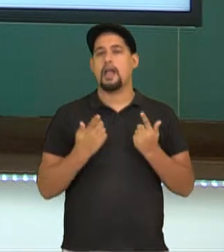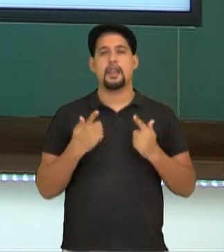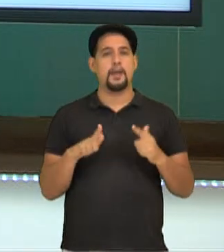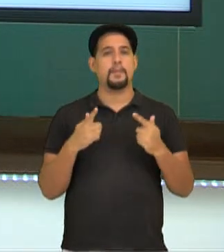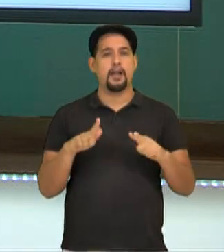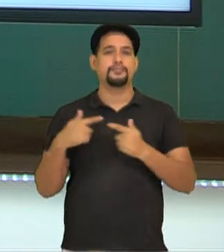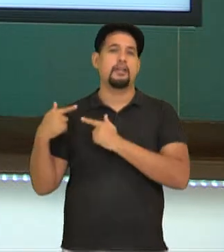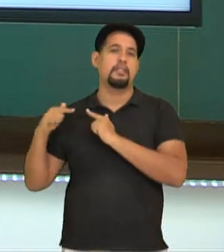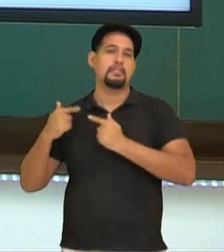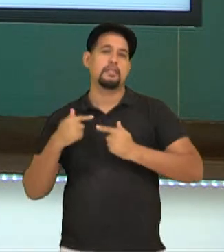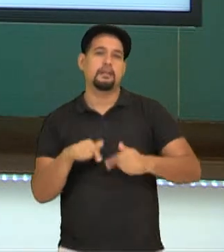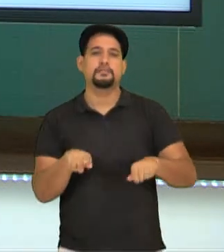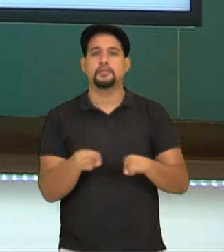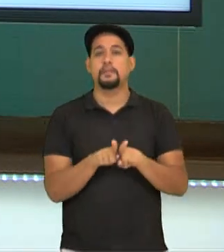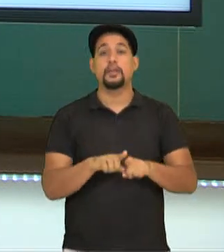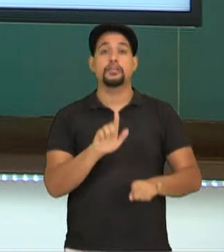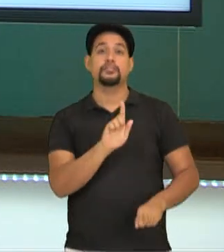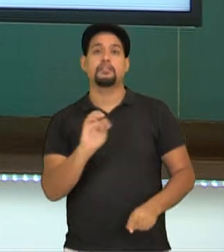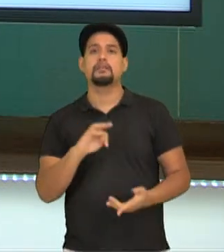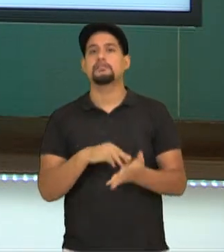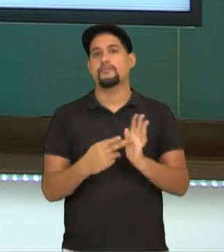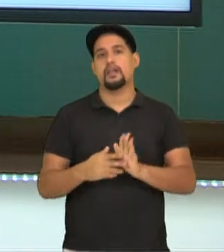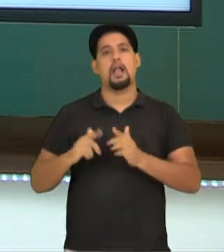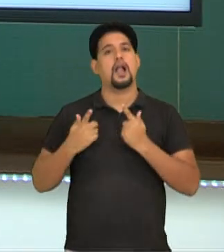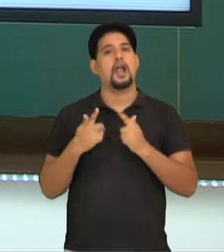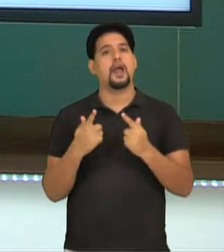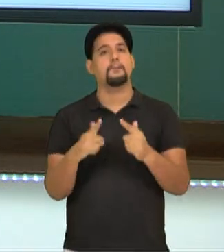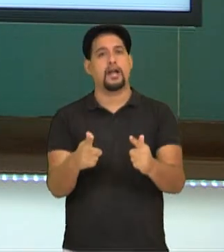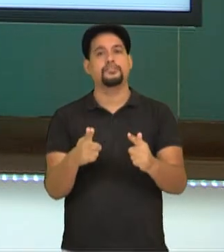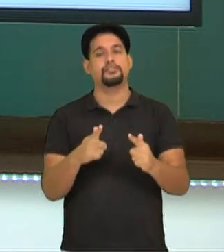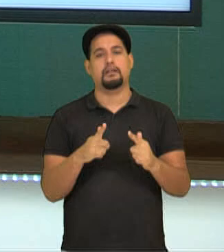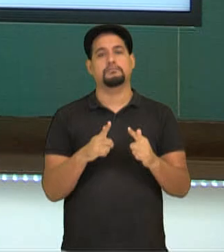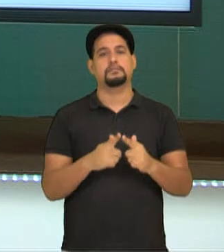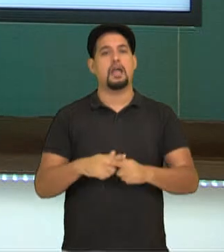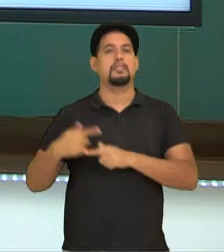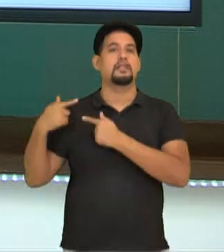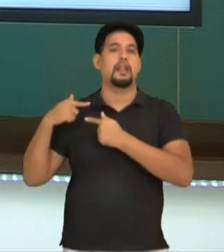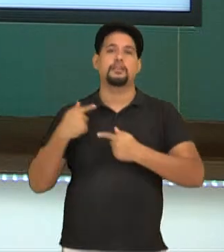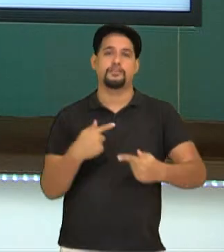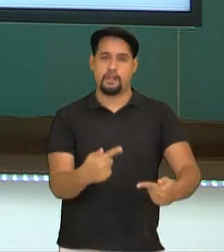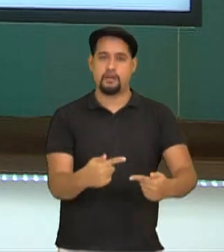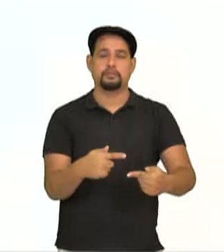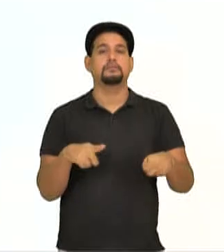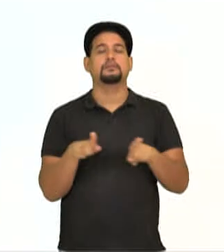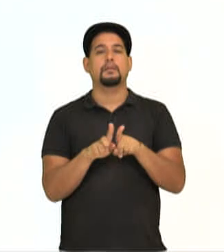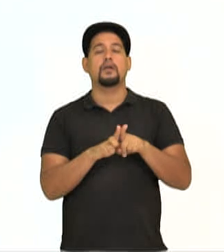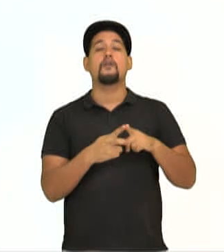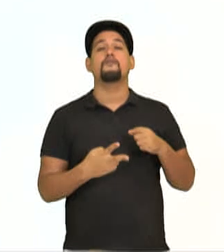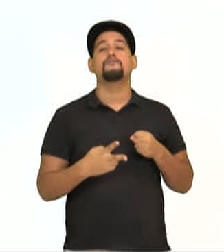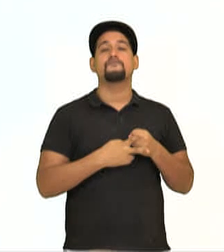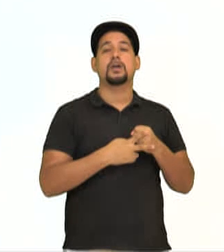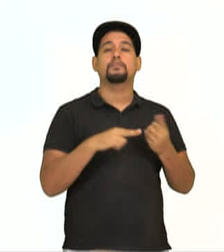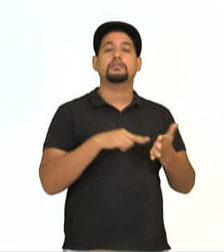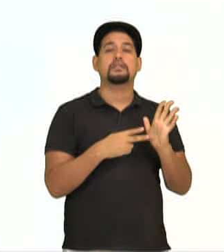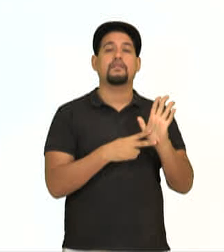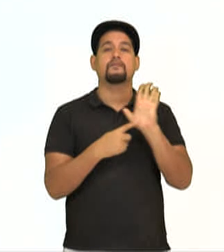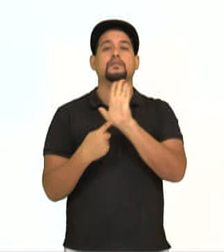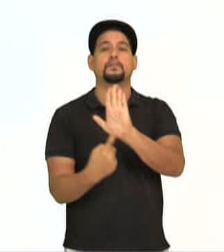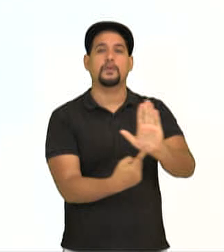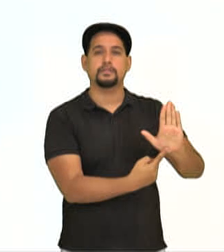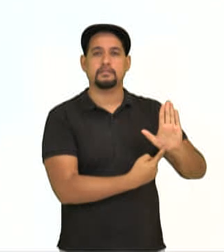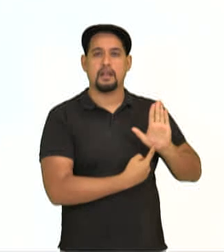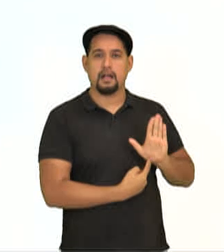gramática tradicional, esse GT significa gramática tradicional, o verbo é a palavra que vai